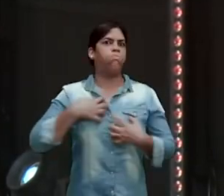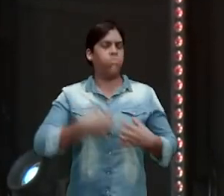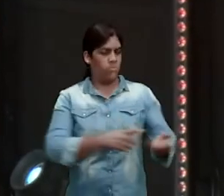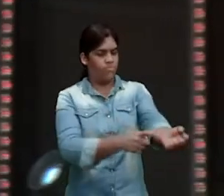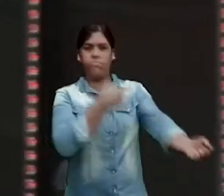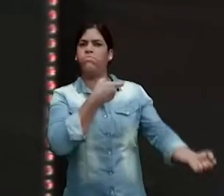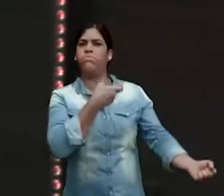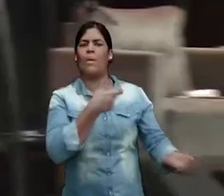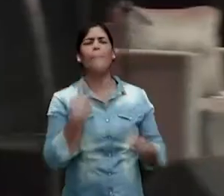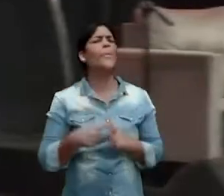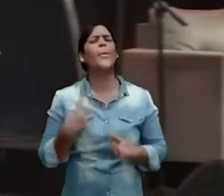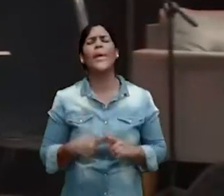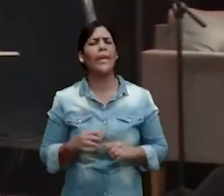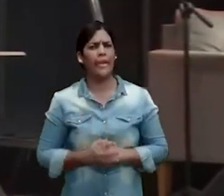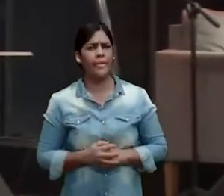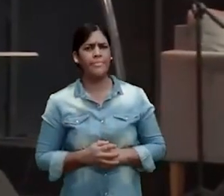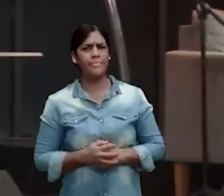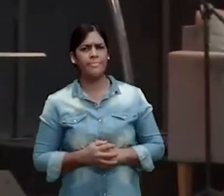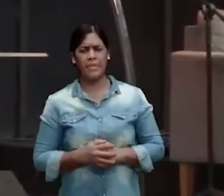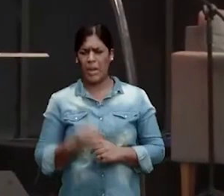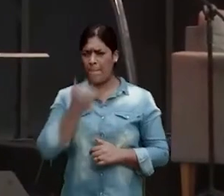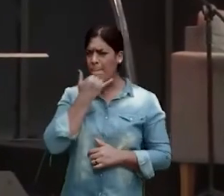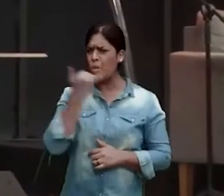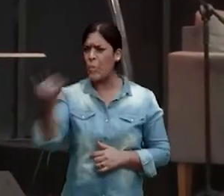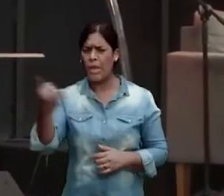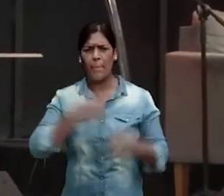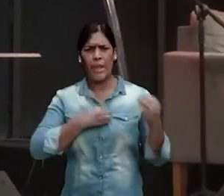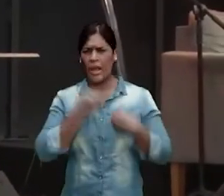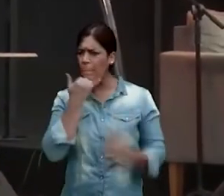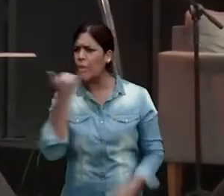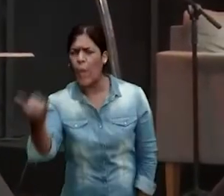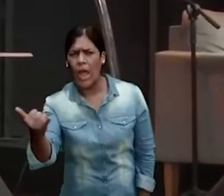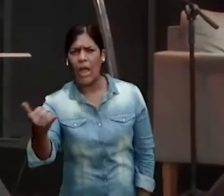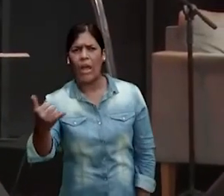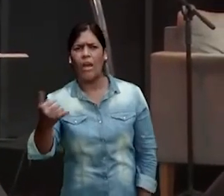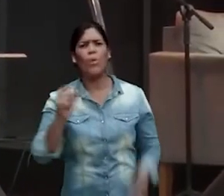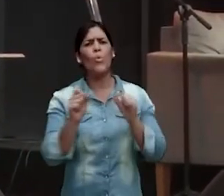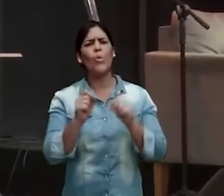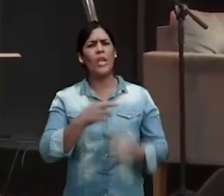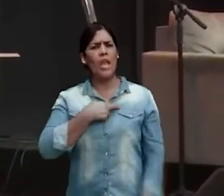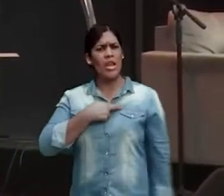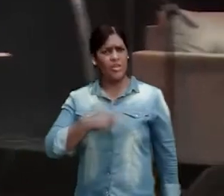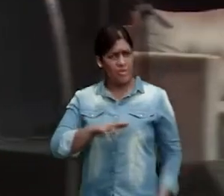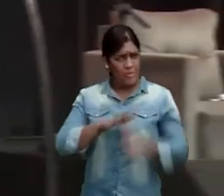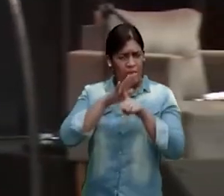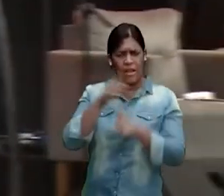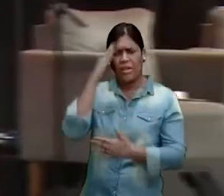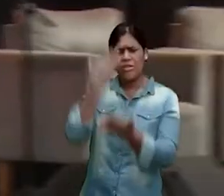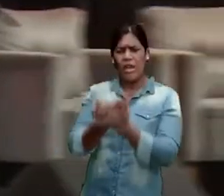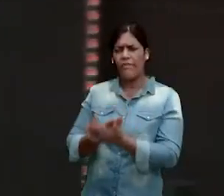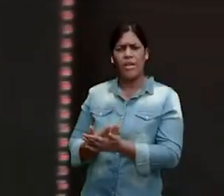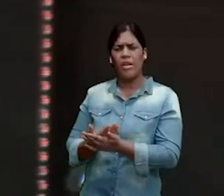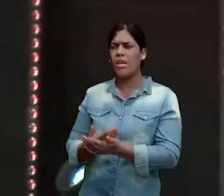porquê perdoados são os teus pecados quem pode perdoar pecados senão Deus quando Jesus